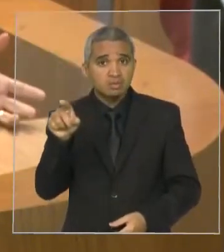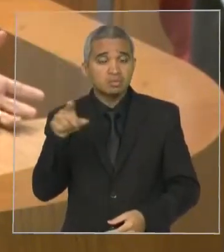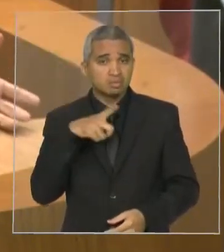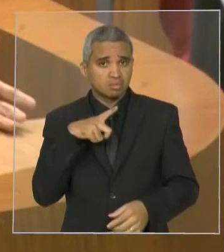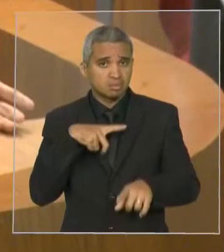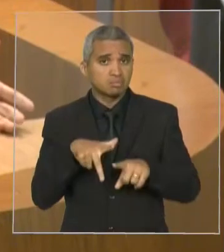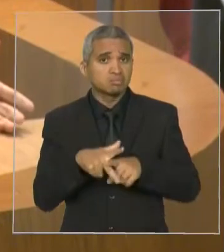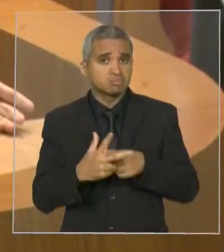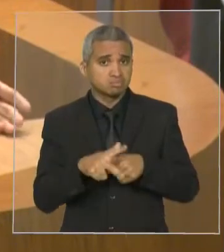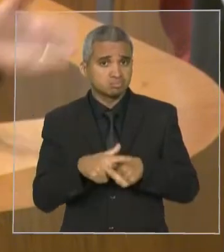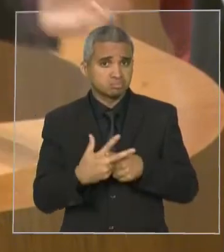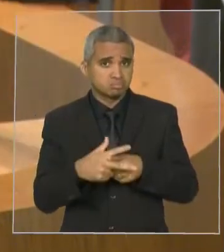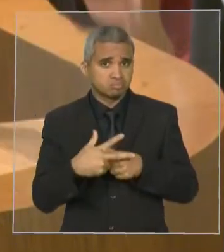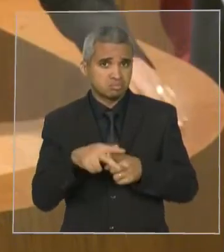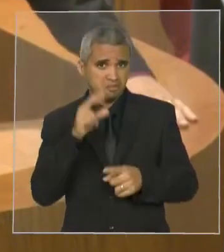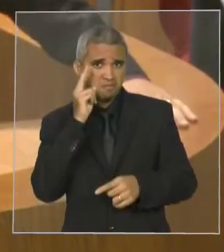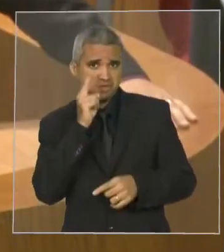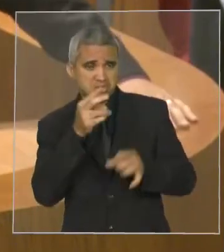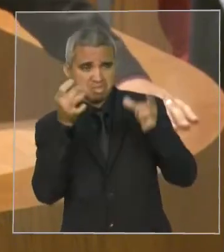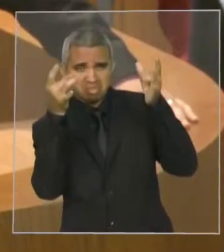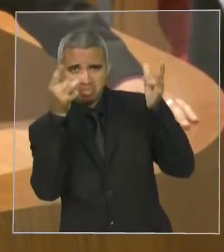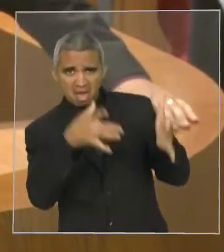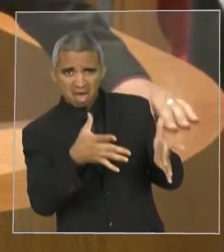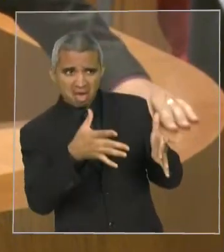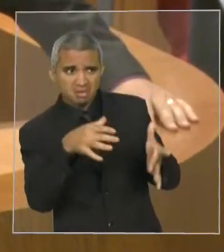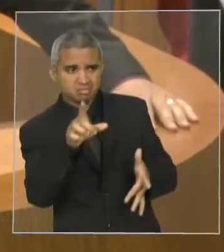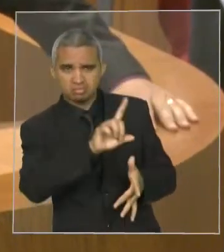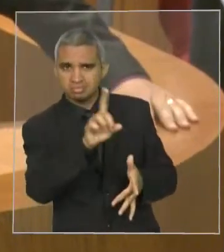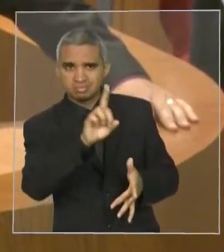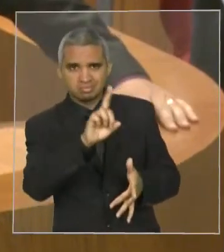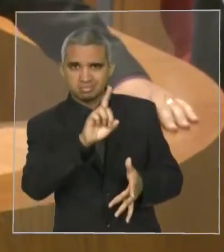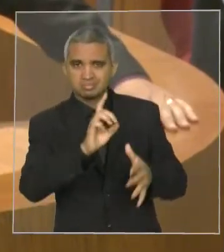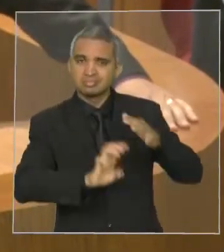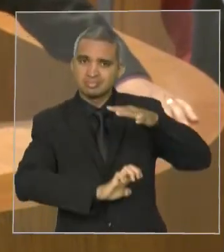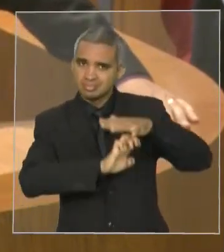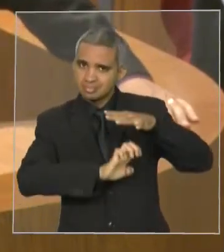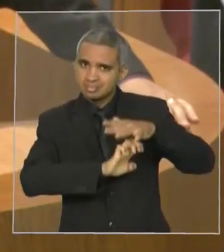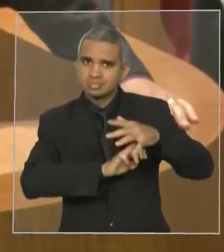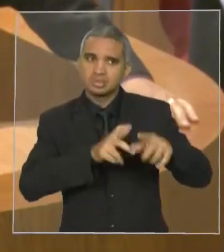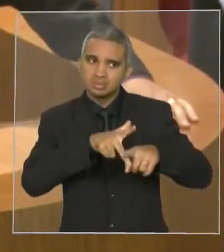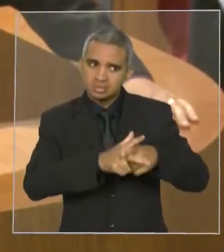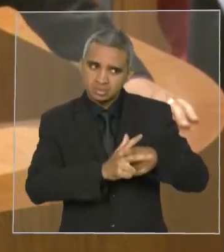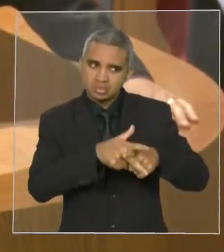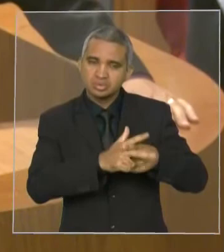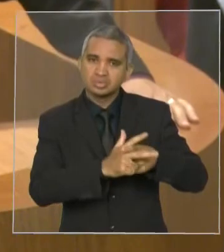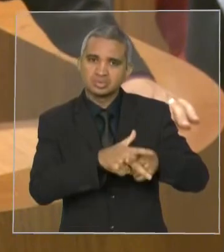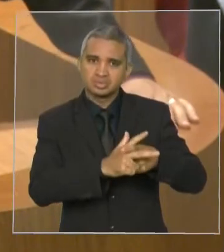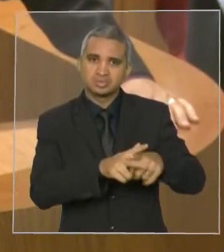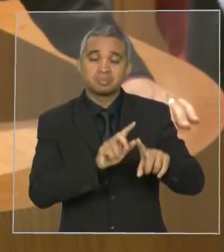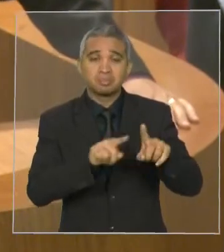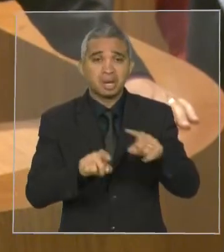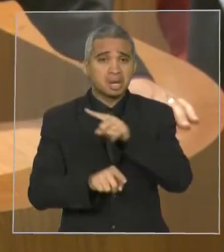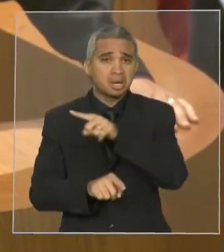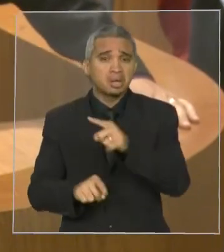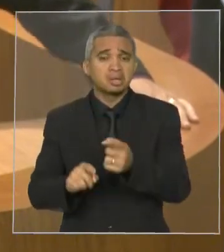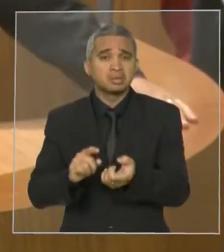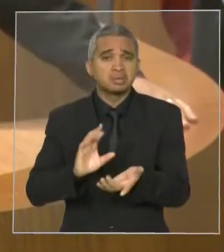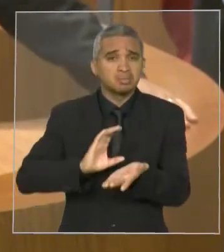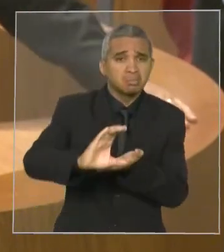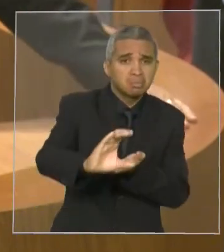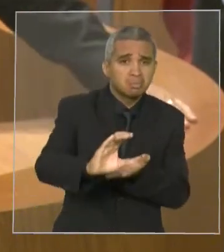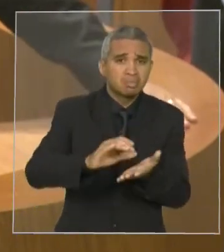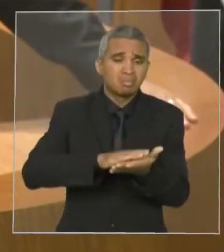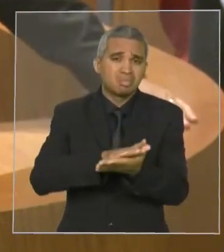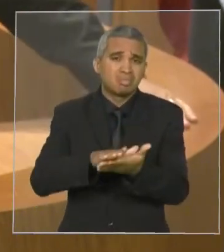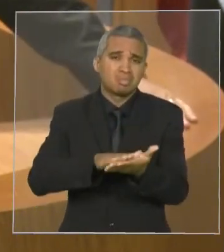viu o abandono da obra ela viu que estava sendo feito mas nunca fez nenhum esforço pra ajudar a ser